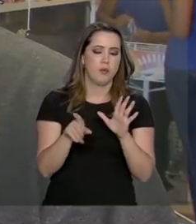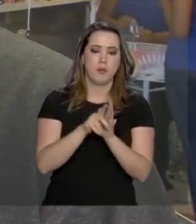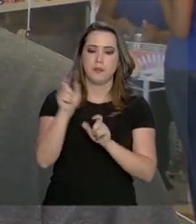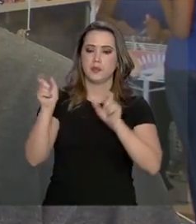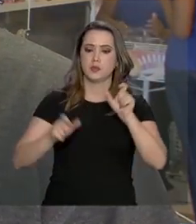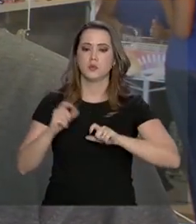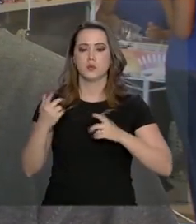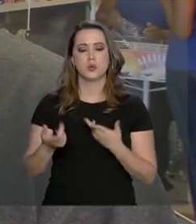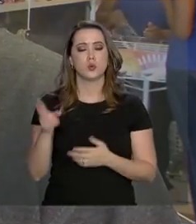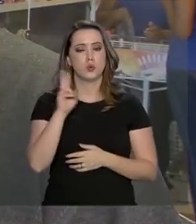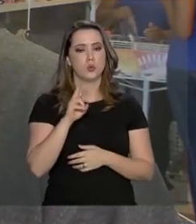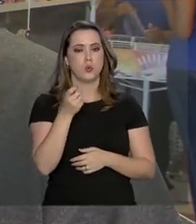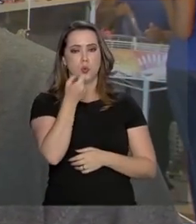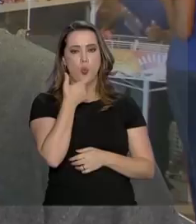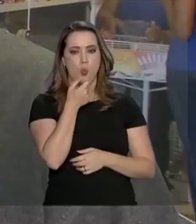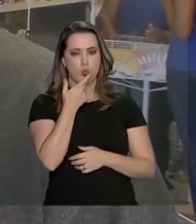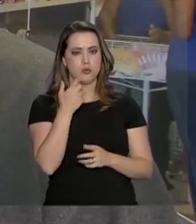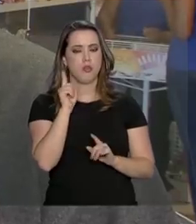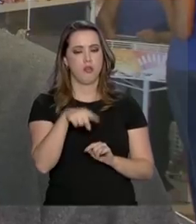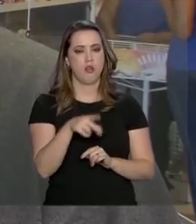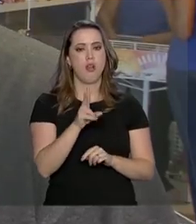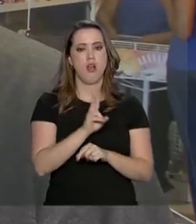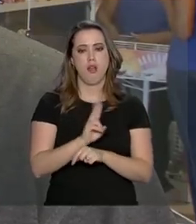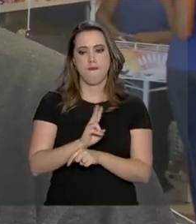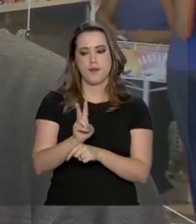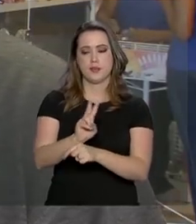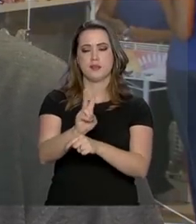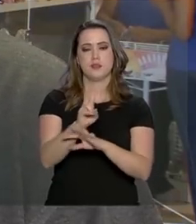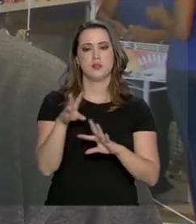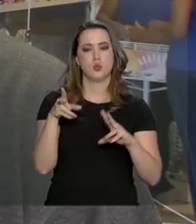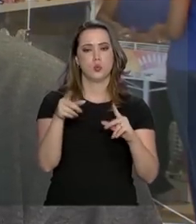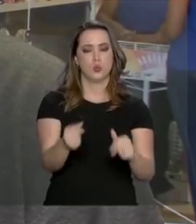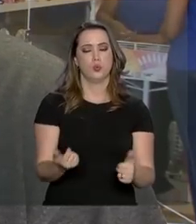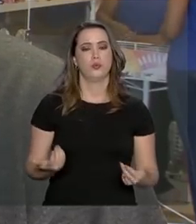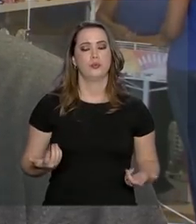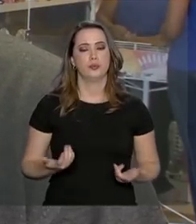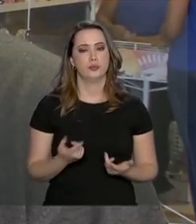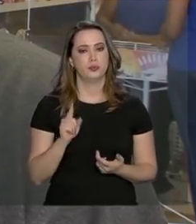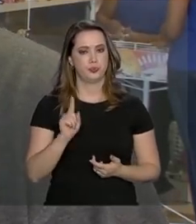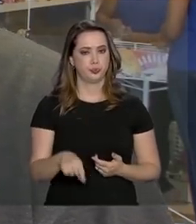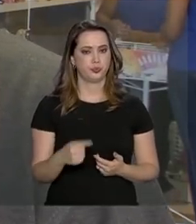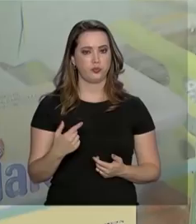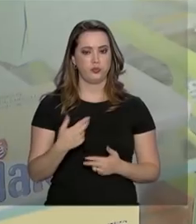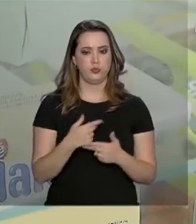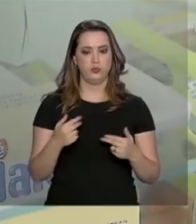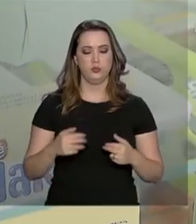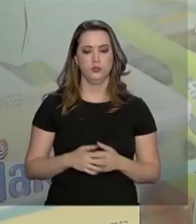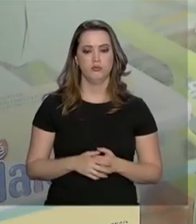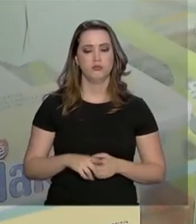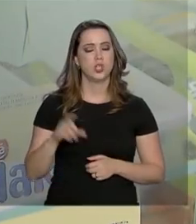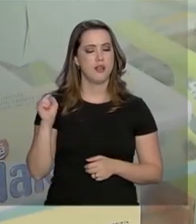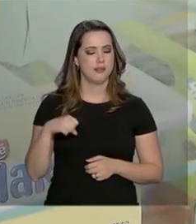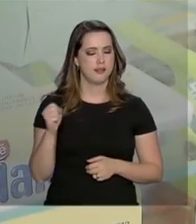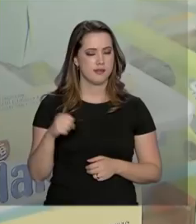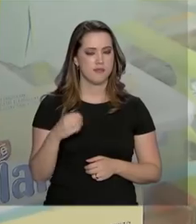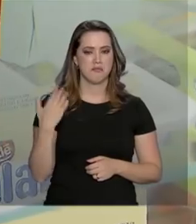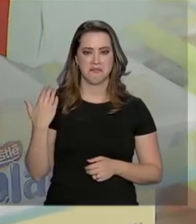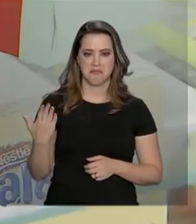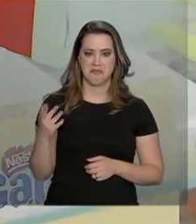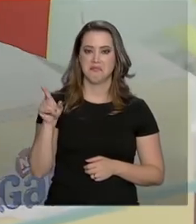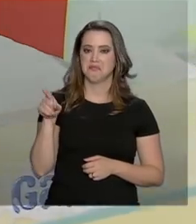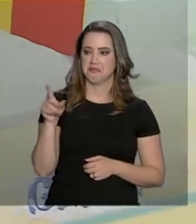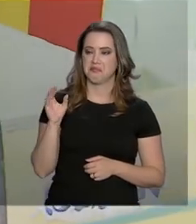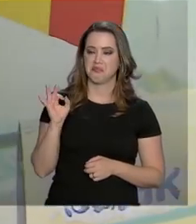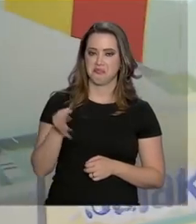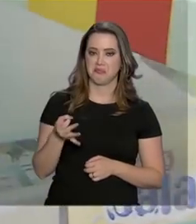humano consome. A Anvisa é a fiscal número um dessa matéria. É isso mesmo, seu Ulisses.